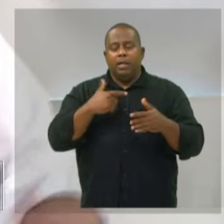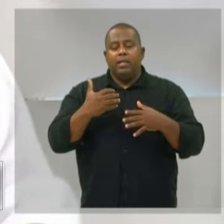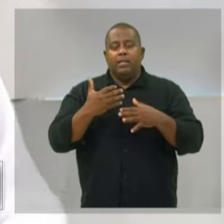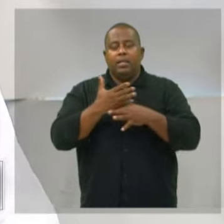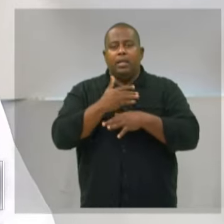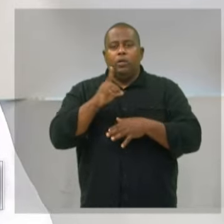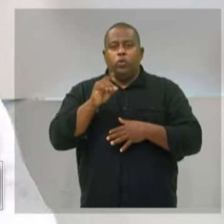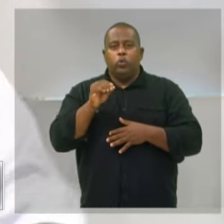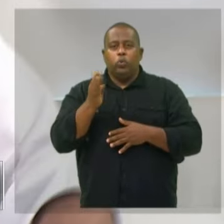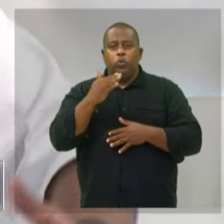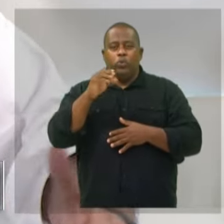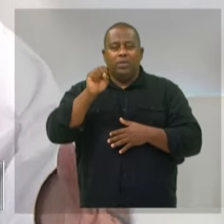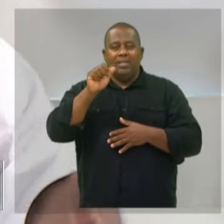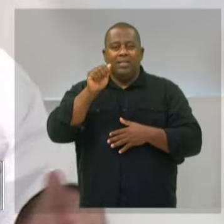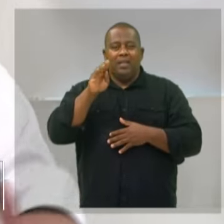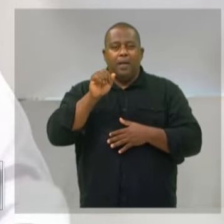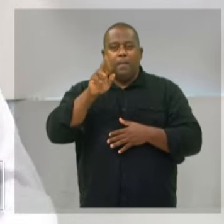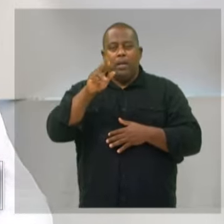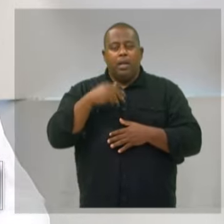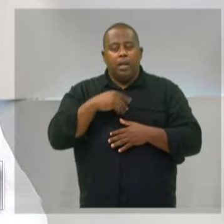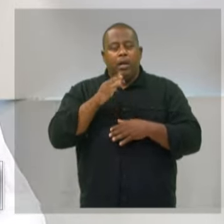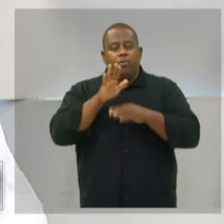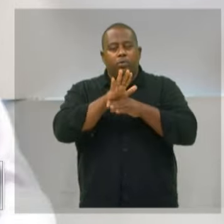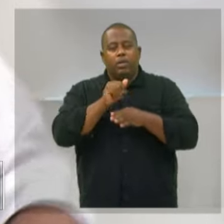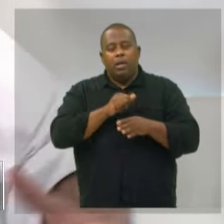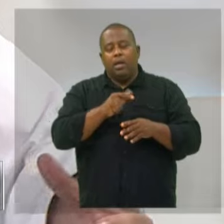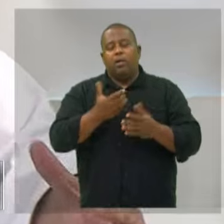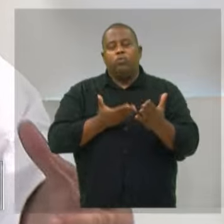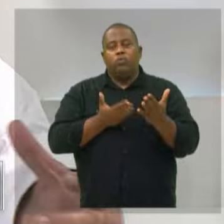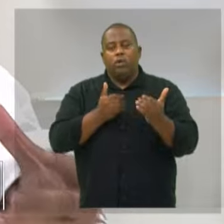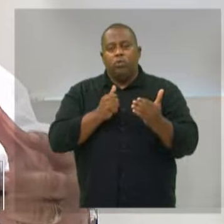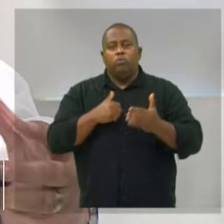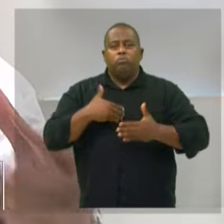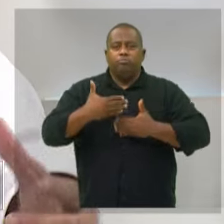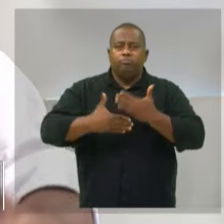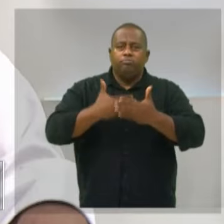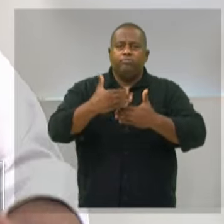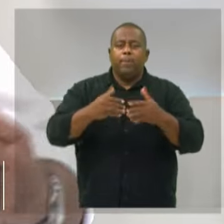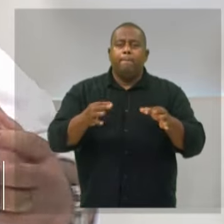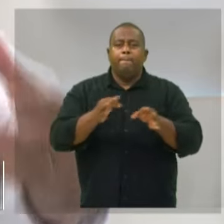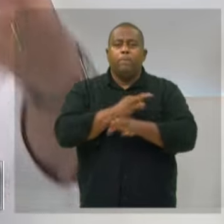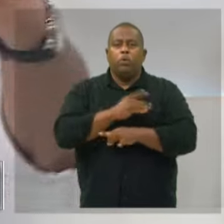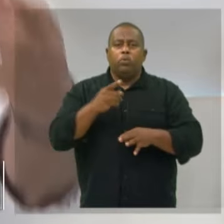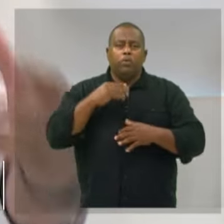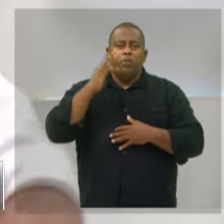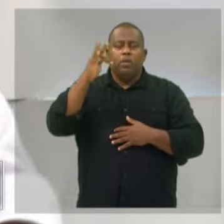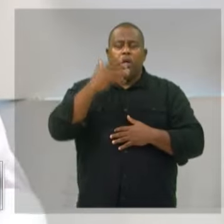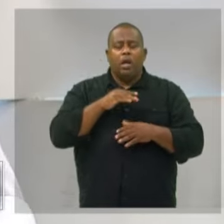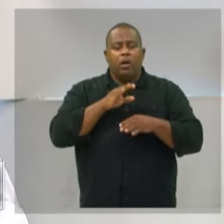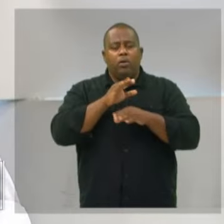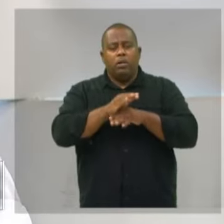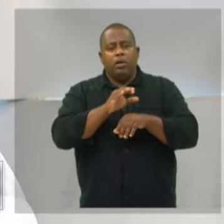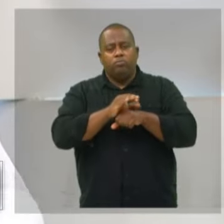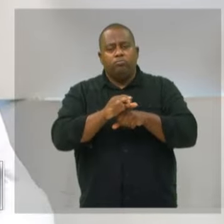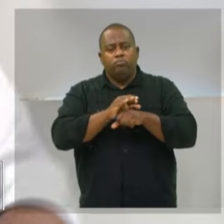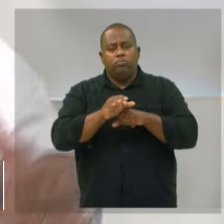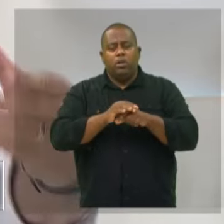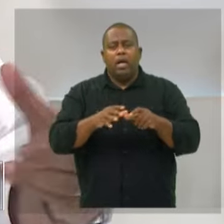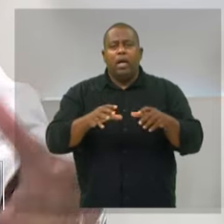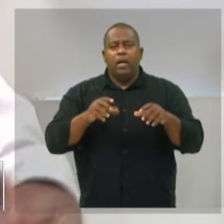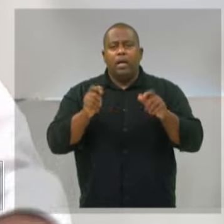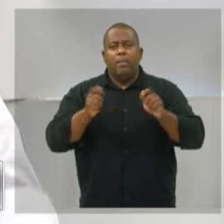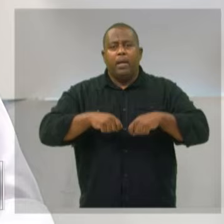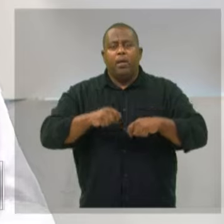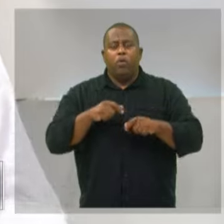gente para que a nossa juventude possa se preparar para o futuro vamos capacitar repito capacitar o nosso povo